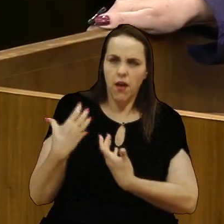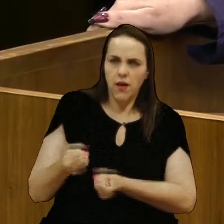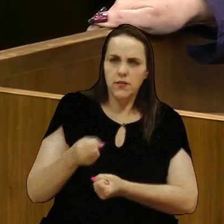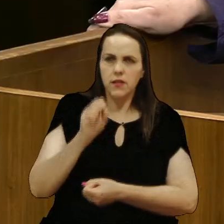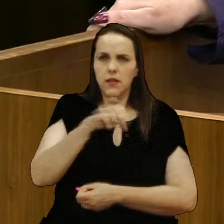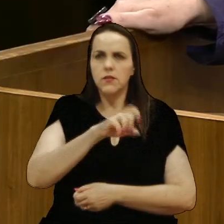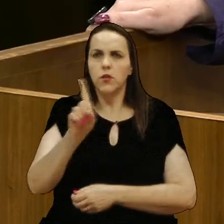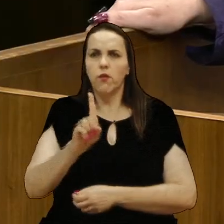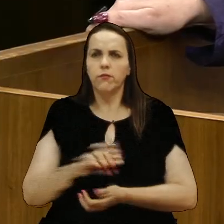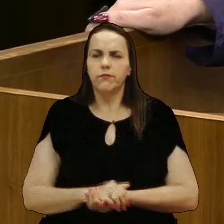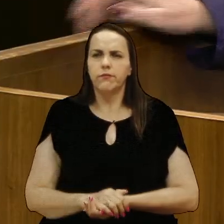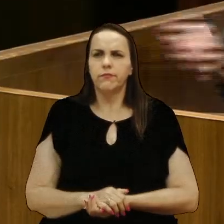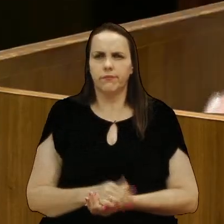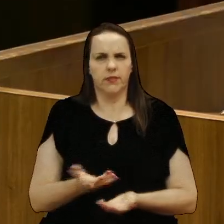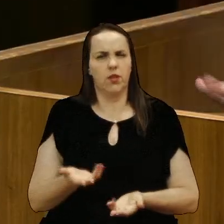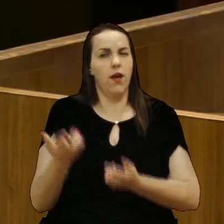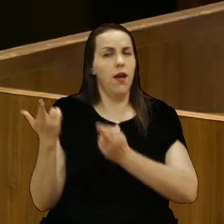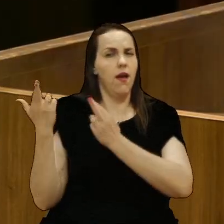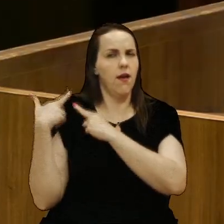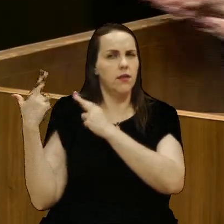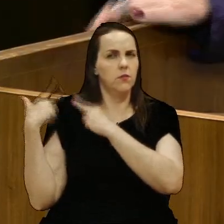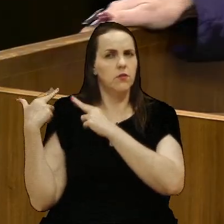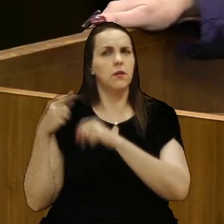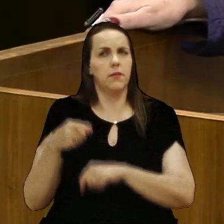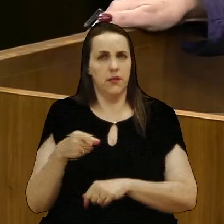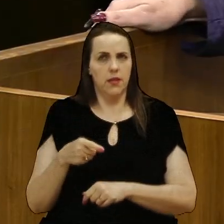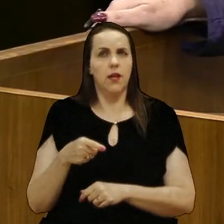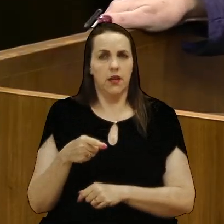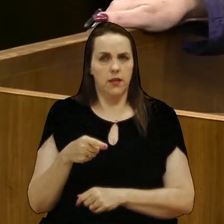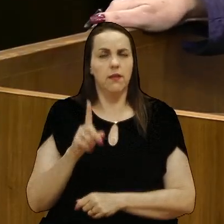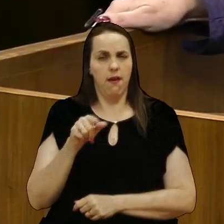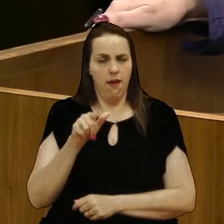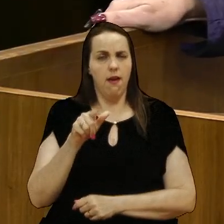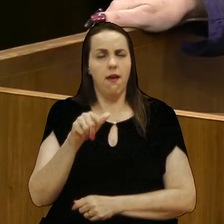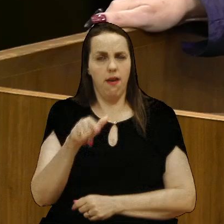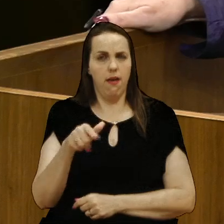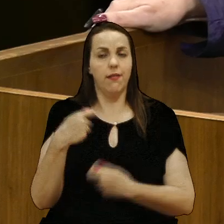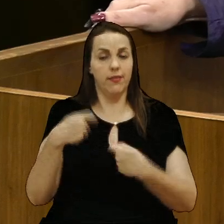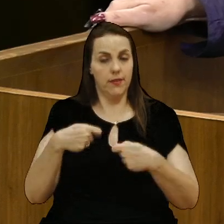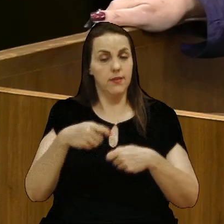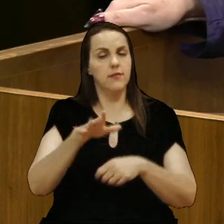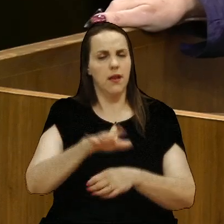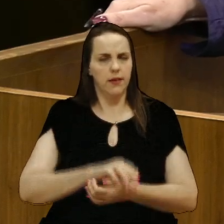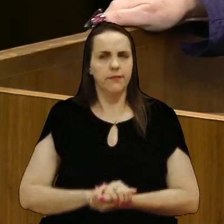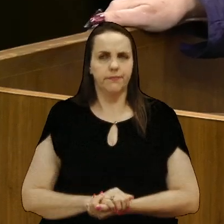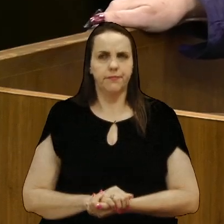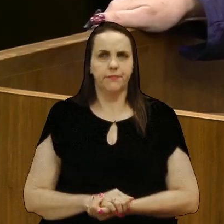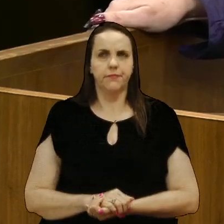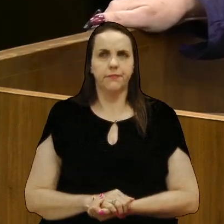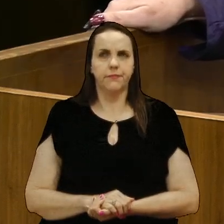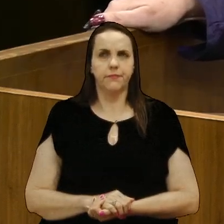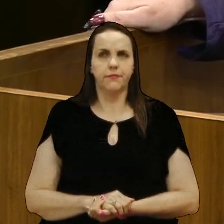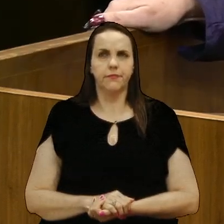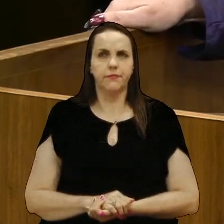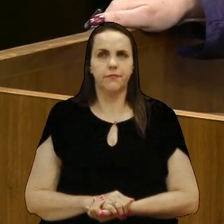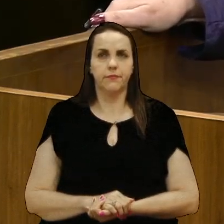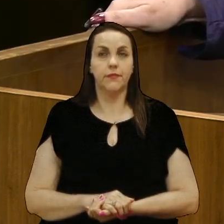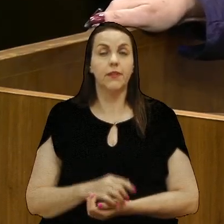ou não. Então, acho que responsabilidade é necessária e a gente não...